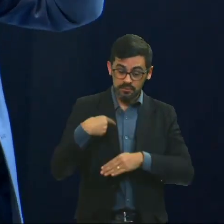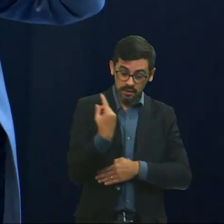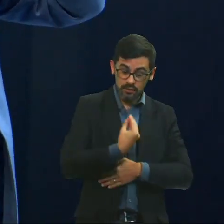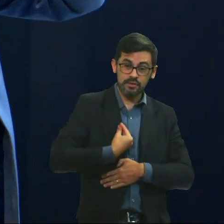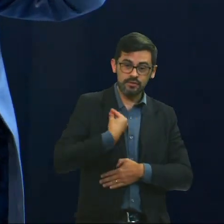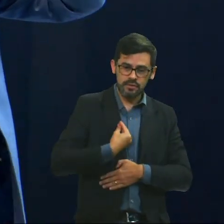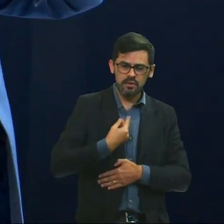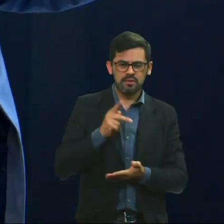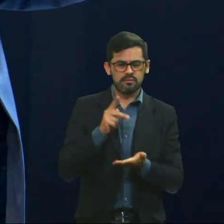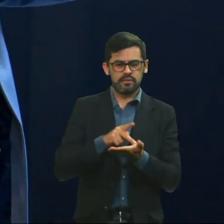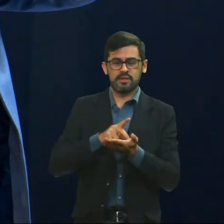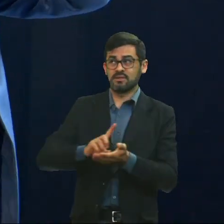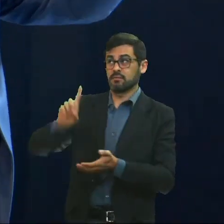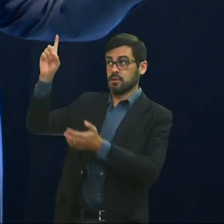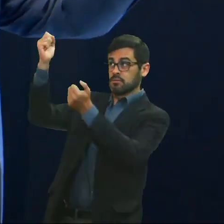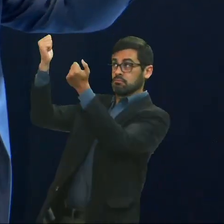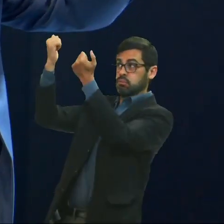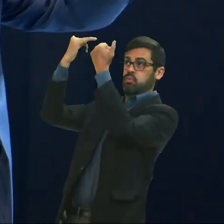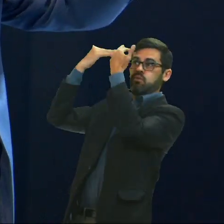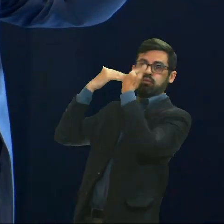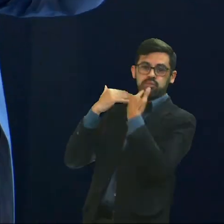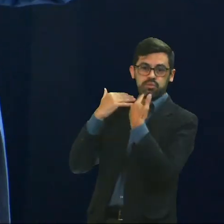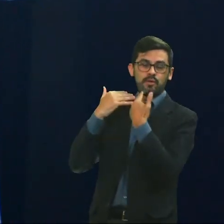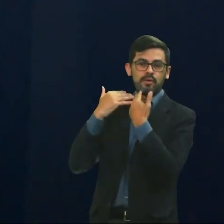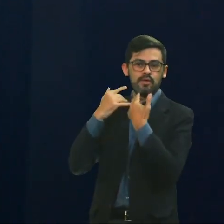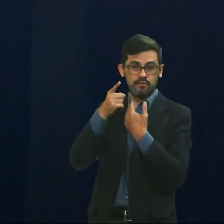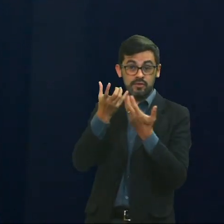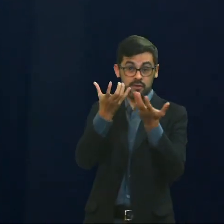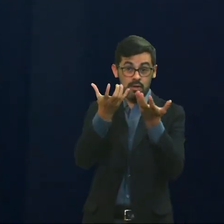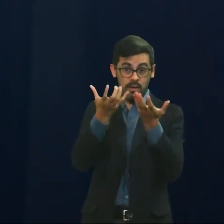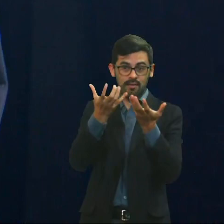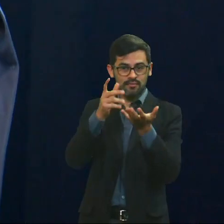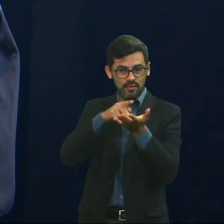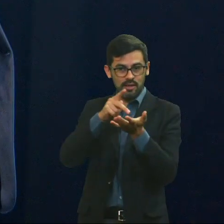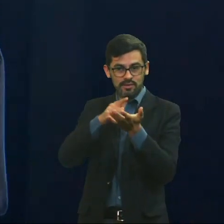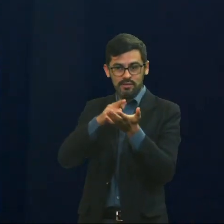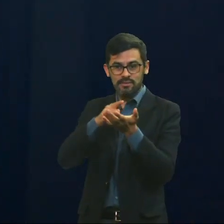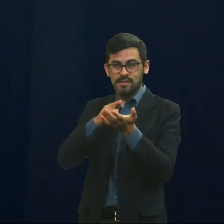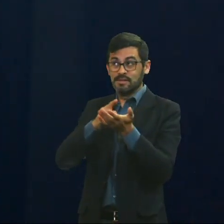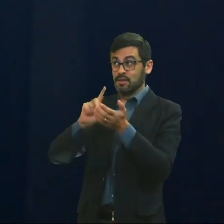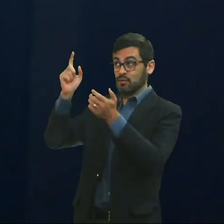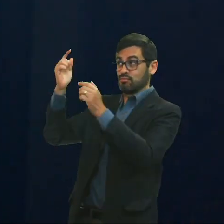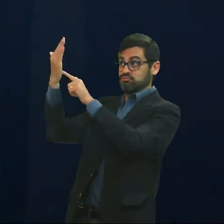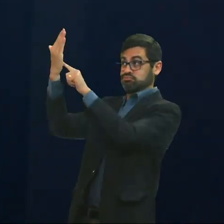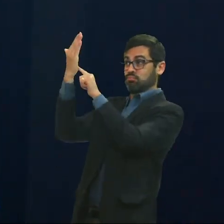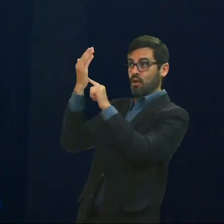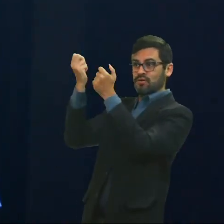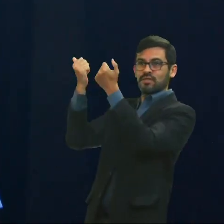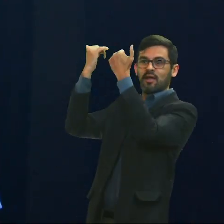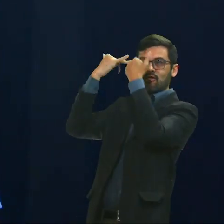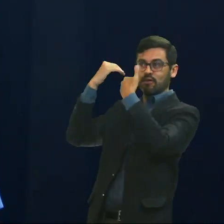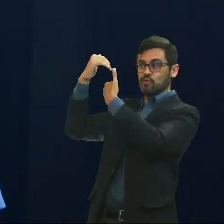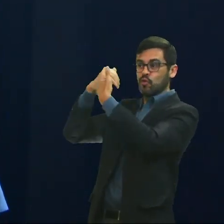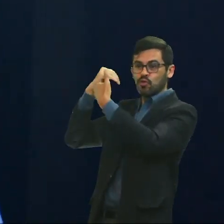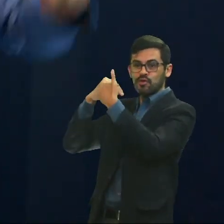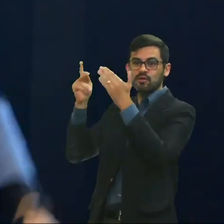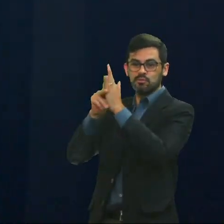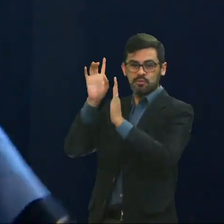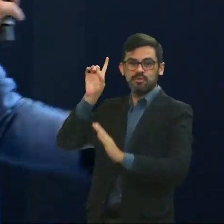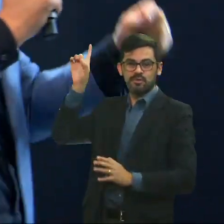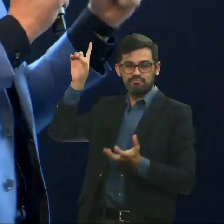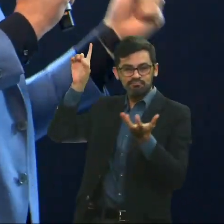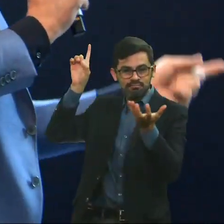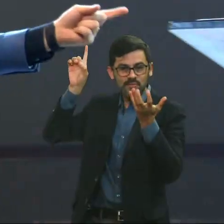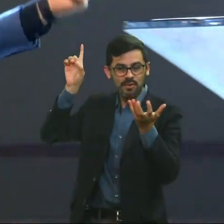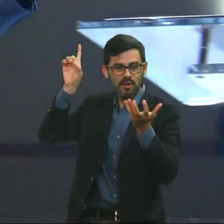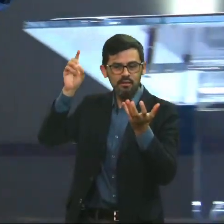somos abençoados. Quantos querem abrir a porta da revelação de Deus? Quantos querem os conselhos do Senhor? Como é que